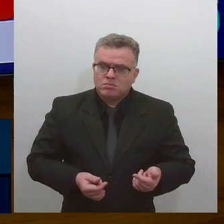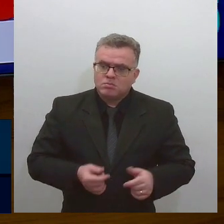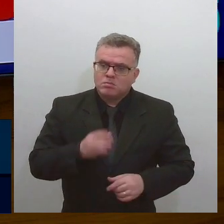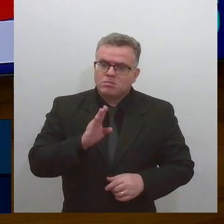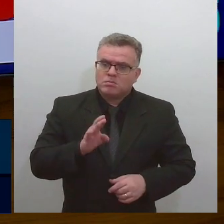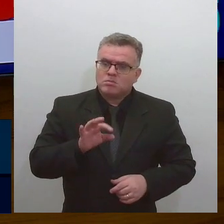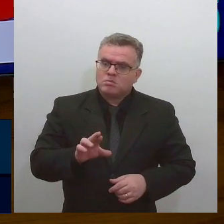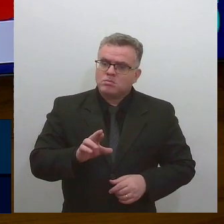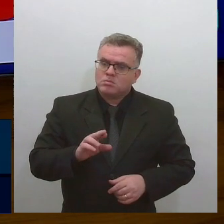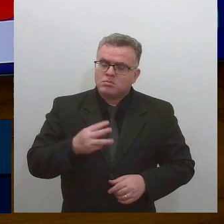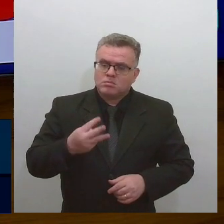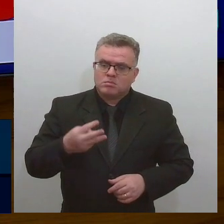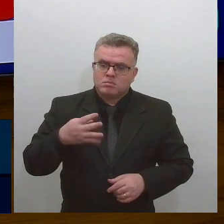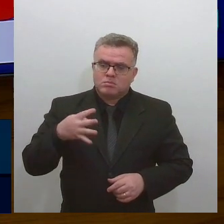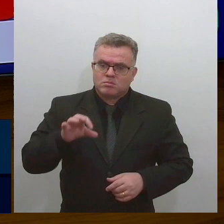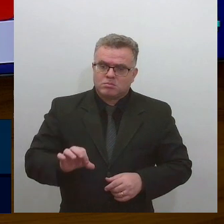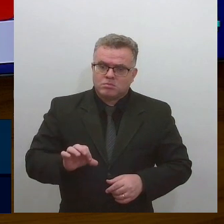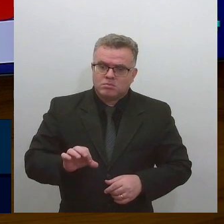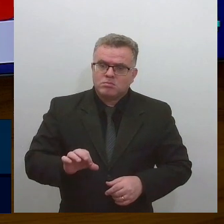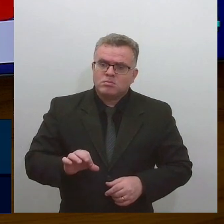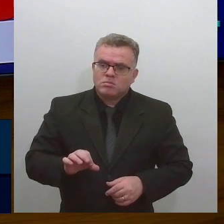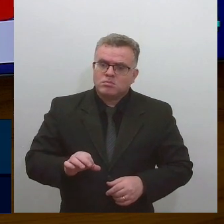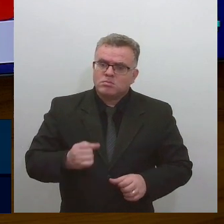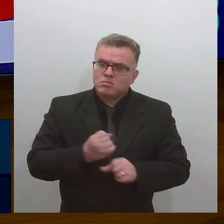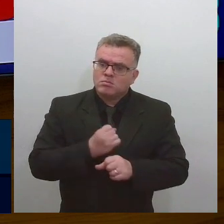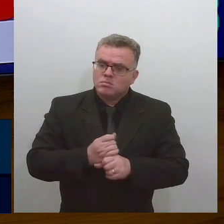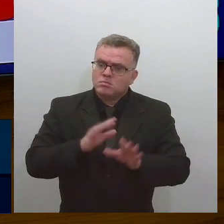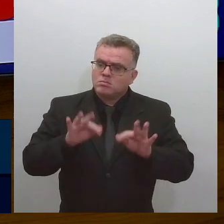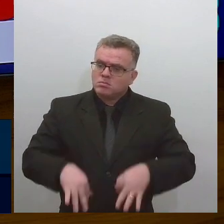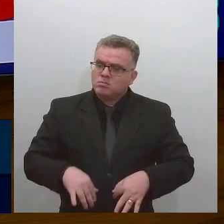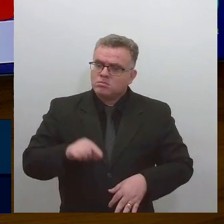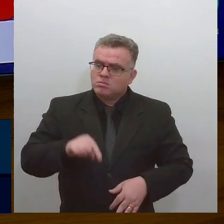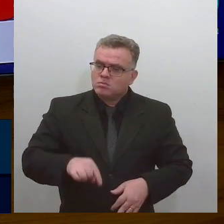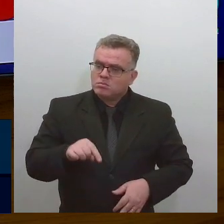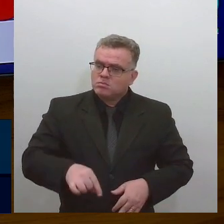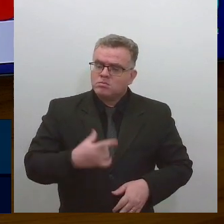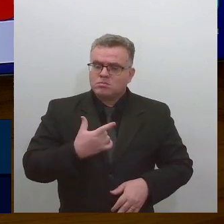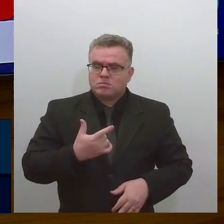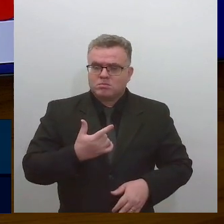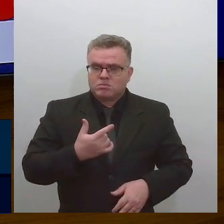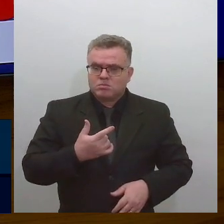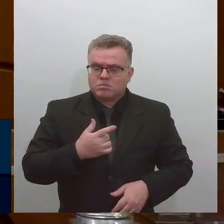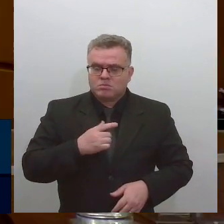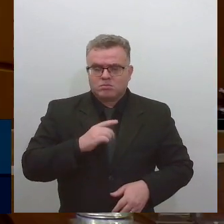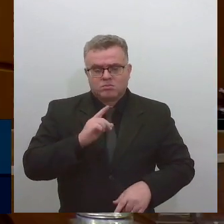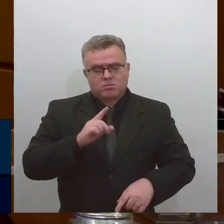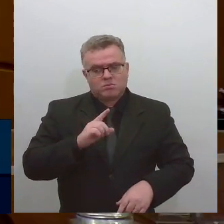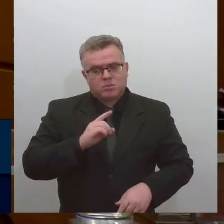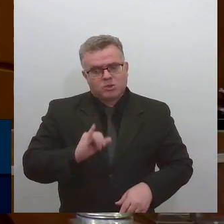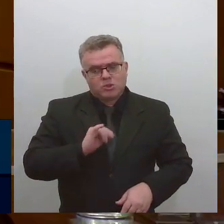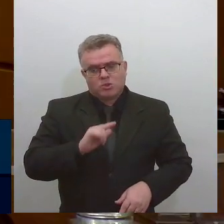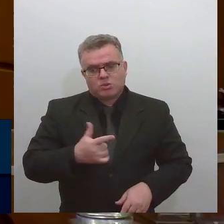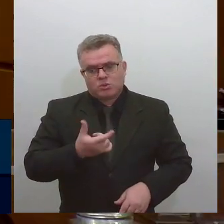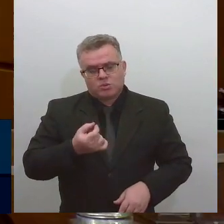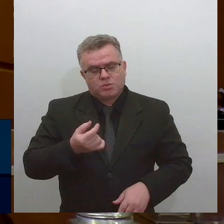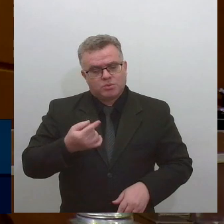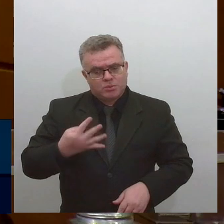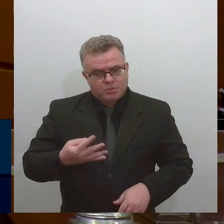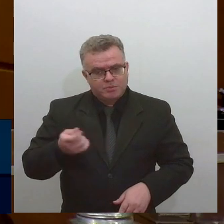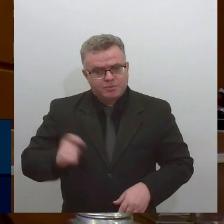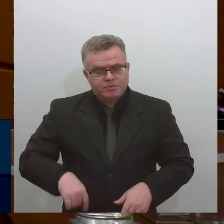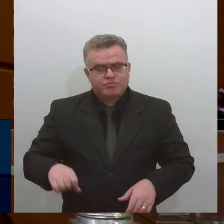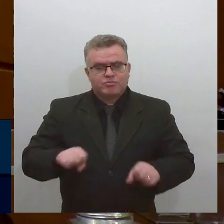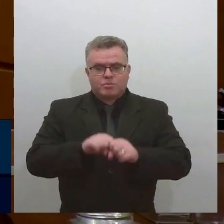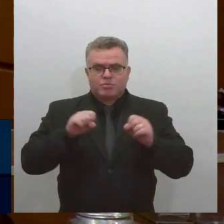para quem não sabe ela já consta muitos anos no no no no sistema de de rodovi sistema Federal